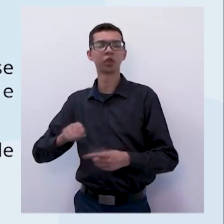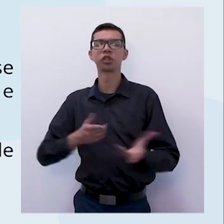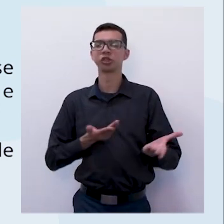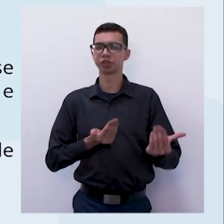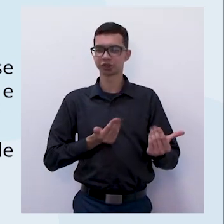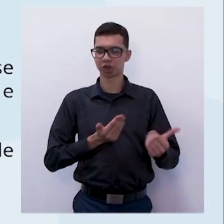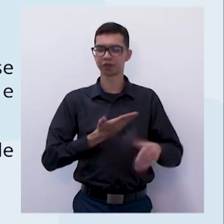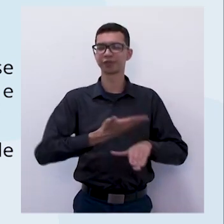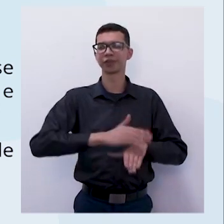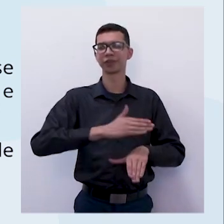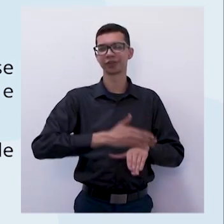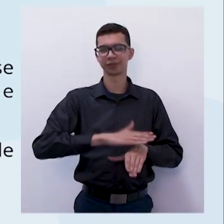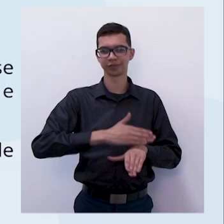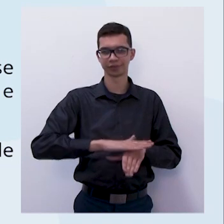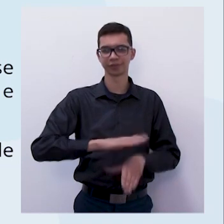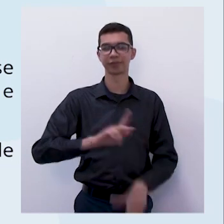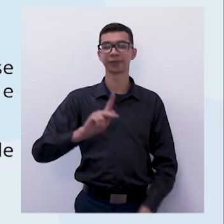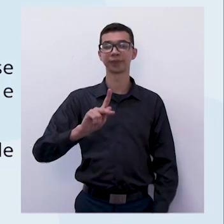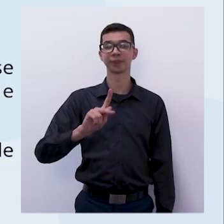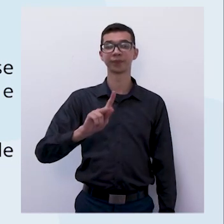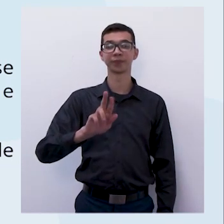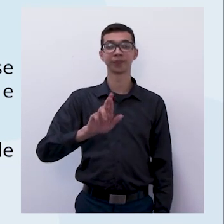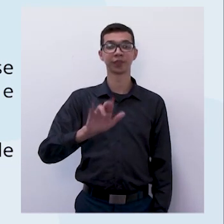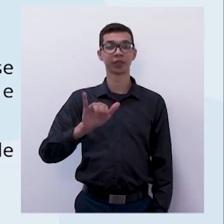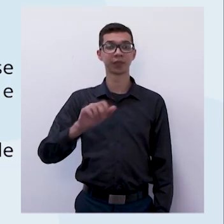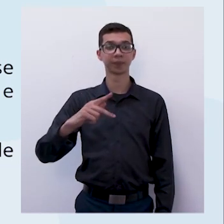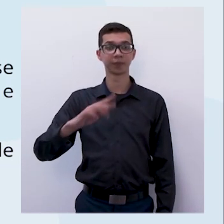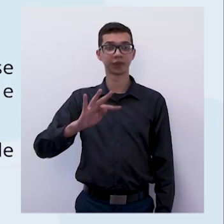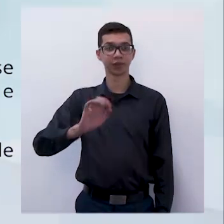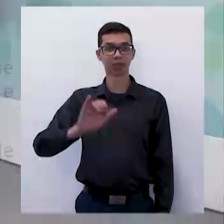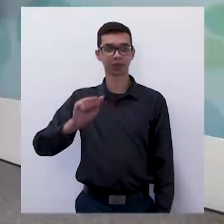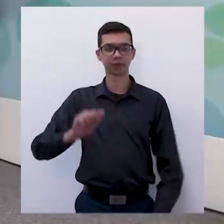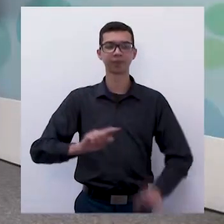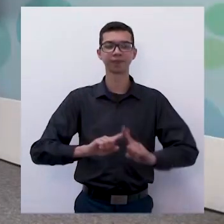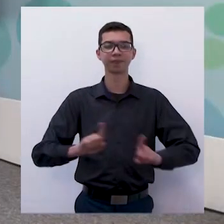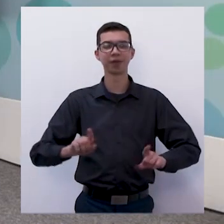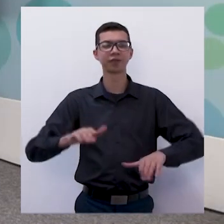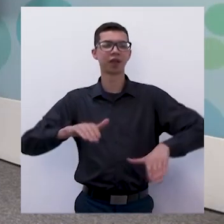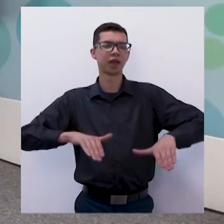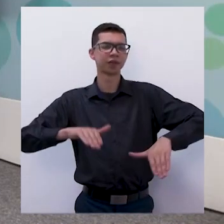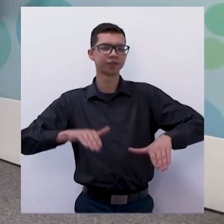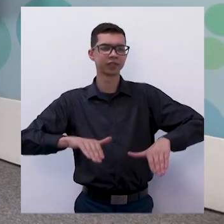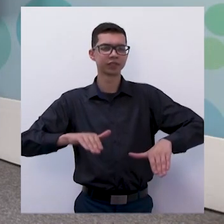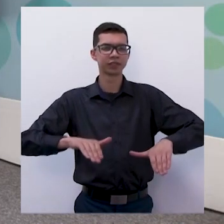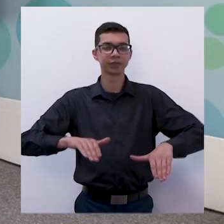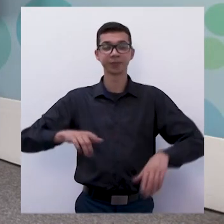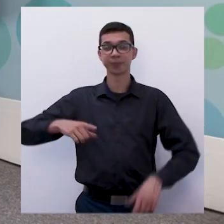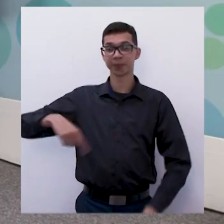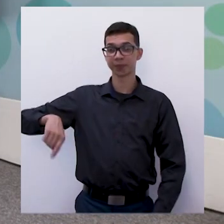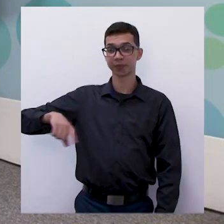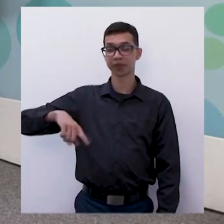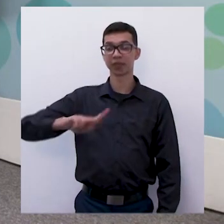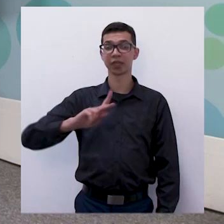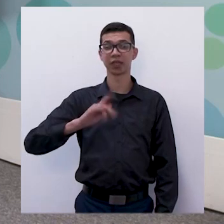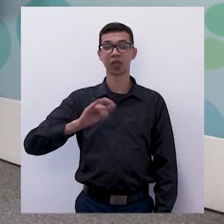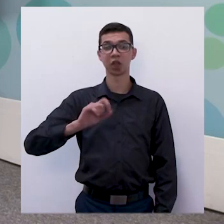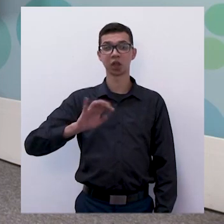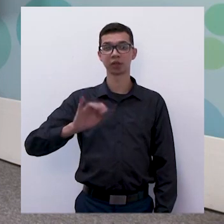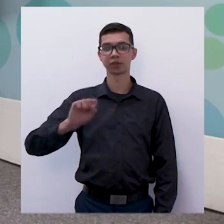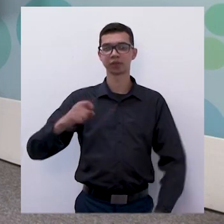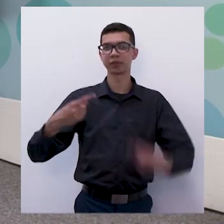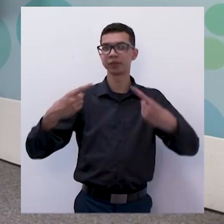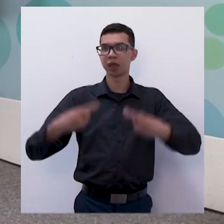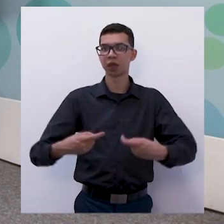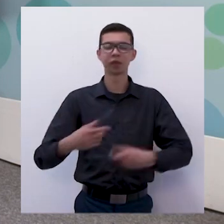no momento da cripteia. E às vezes não necessariamente esses ilotas estavam ali dentro de uma